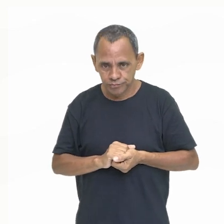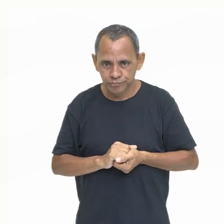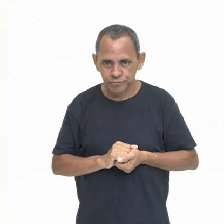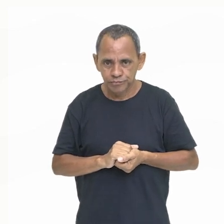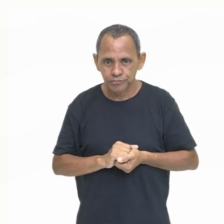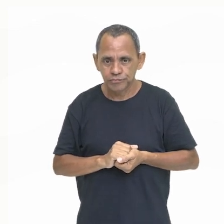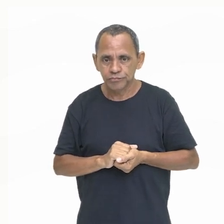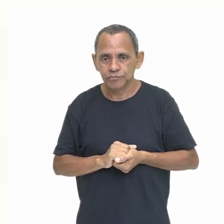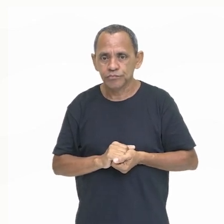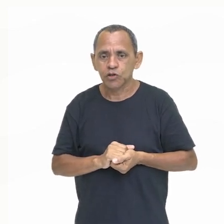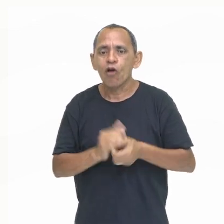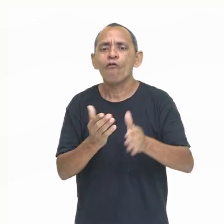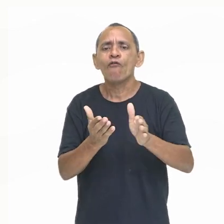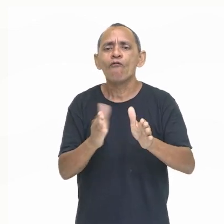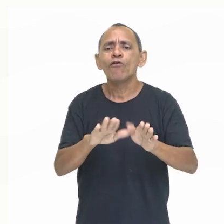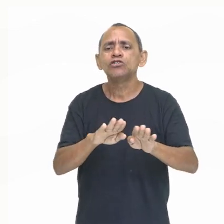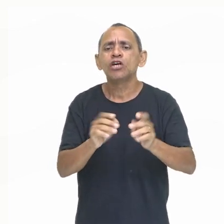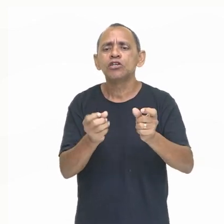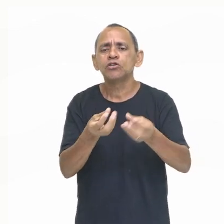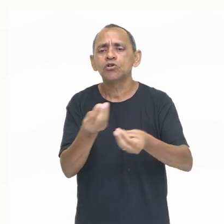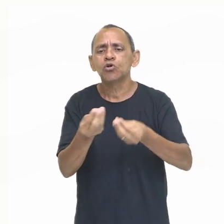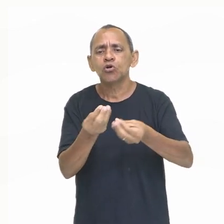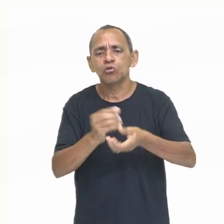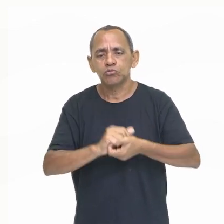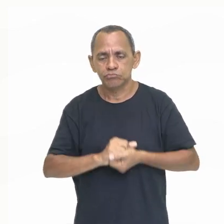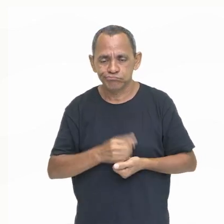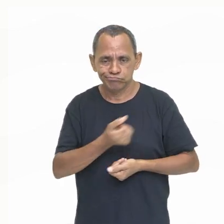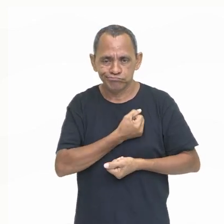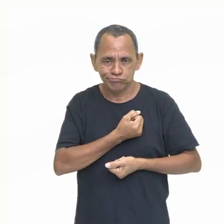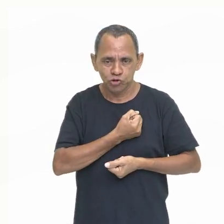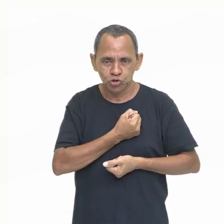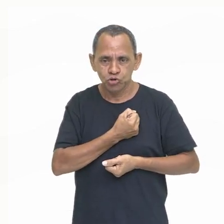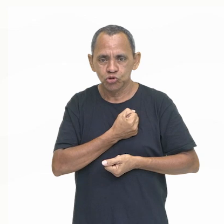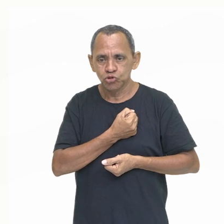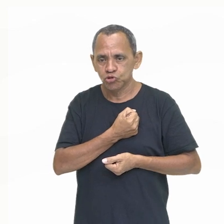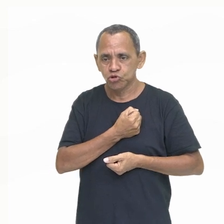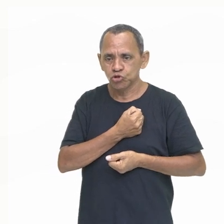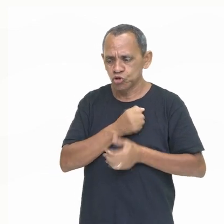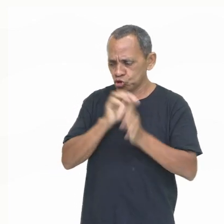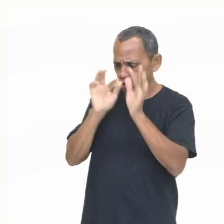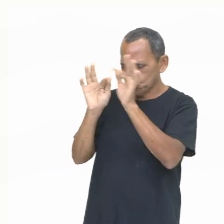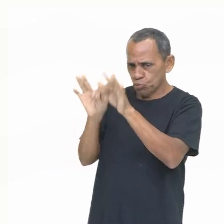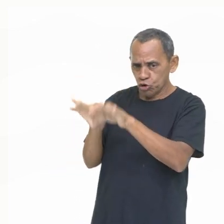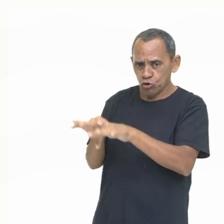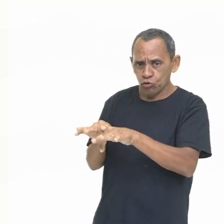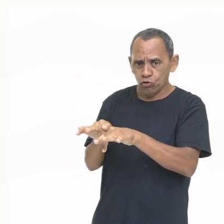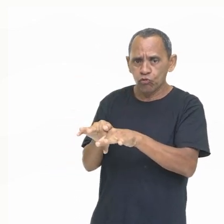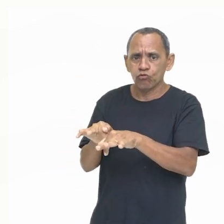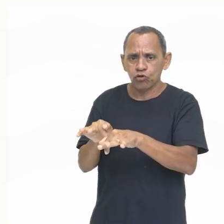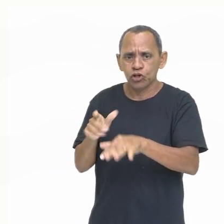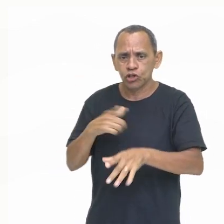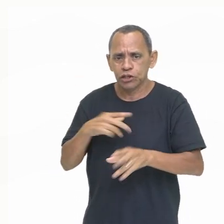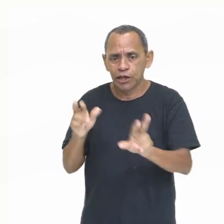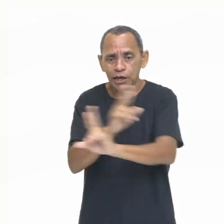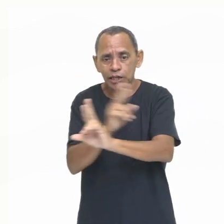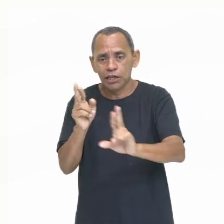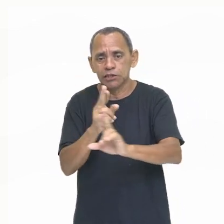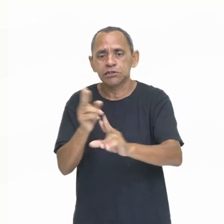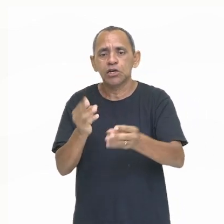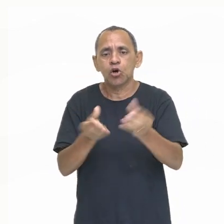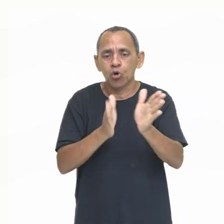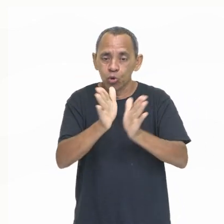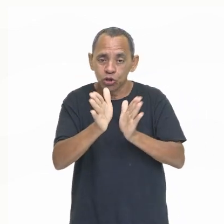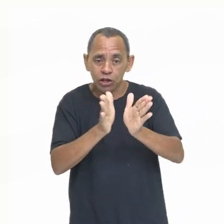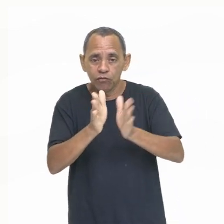que o número da sua extremidade faz parte do intervalo. O que isso quer dizer em outras palavras? Quer dizer que agora nós vamos usar